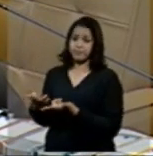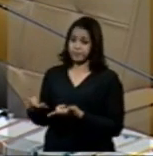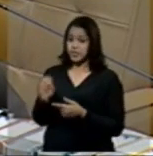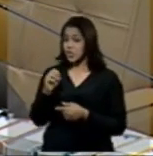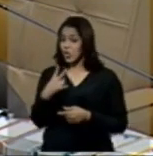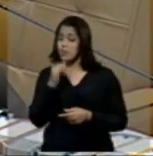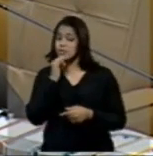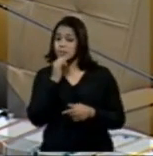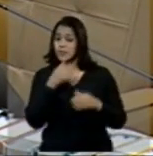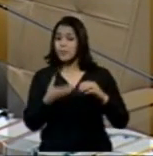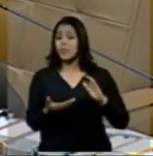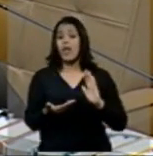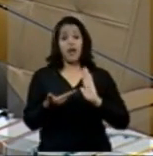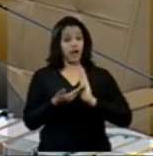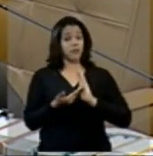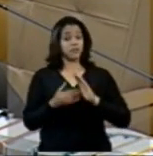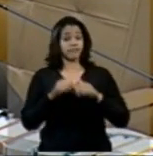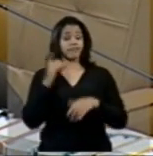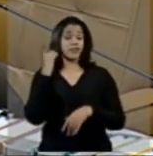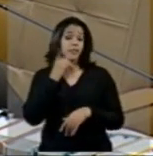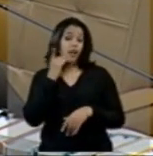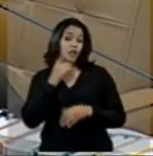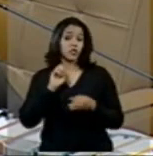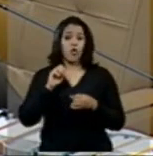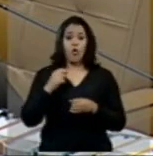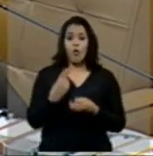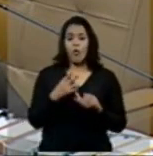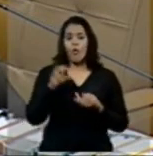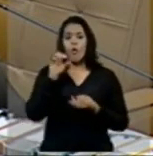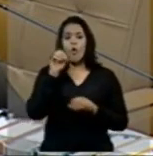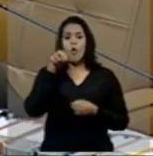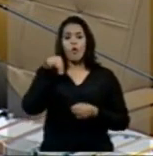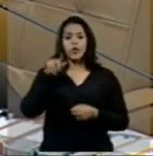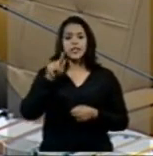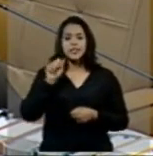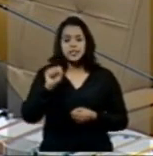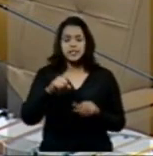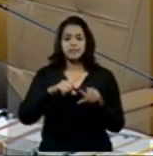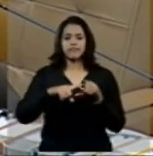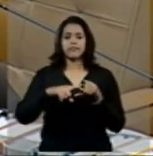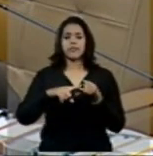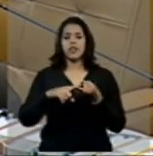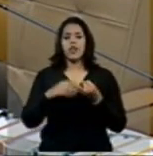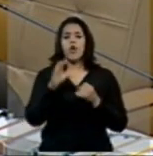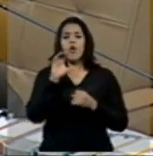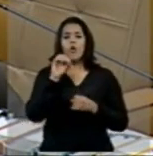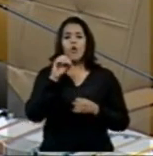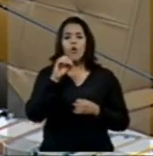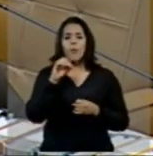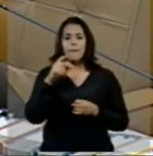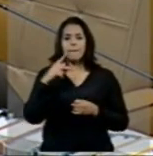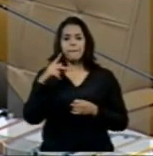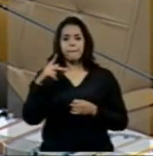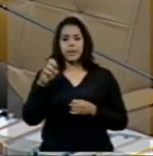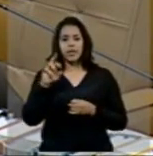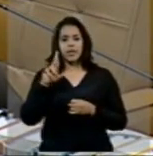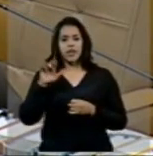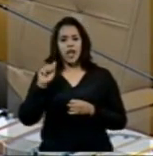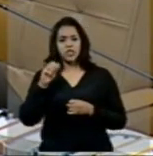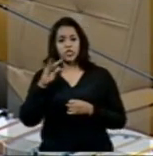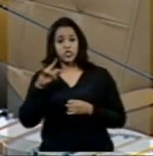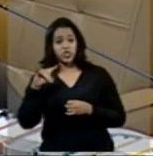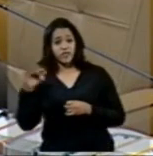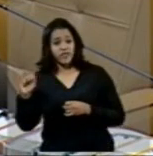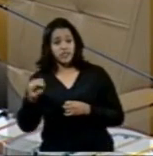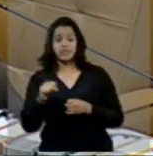pela Câmara dos Deputados, ONGs, cooperativas, entidades filantrópicas, pessoas jurídicas individuais, qualquer empresa ou entidade